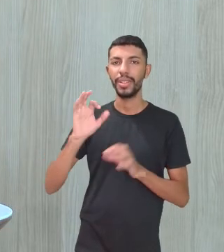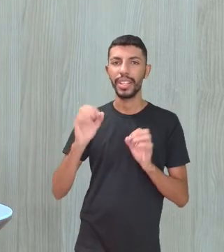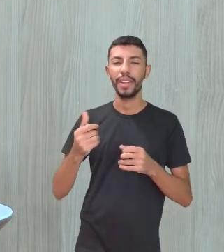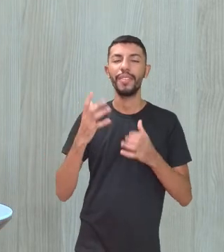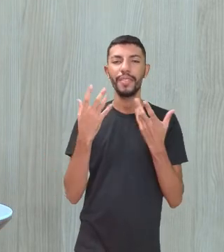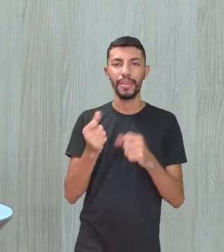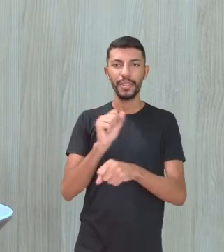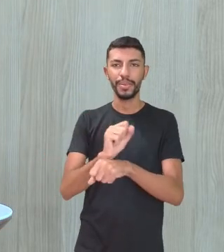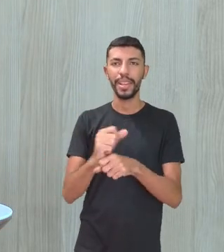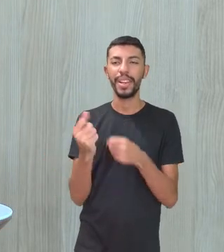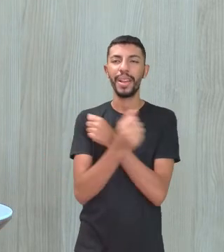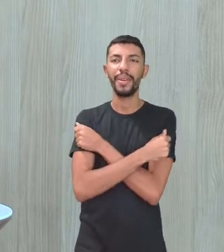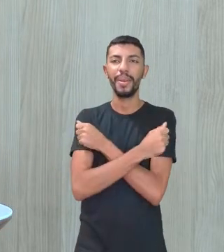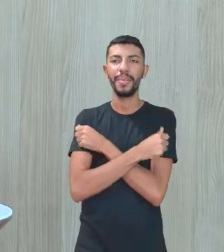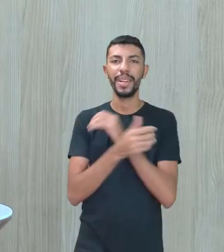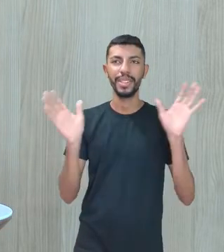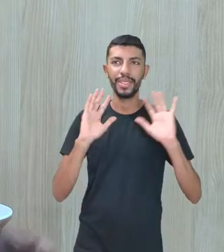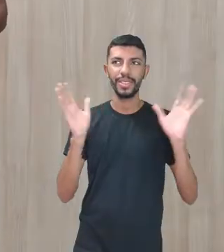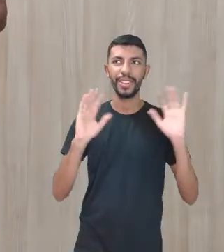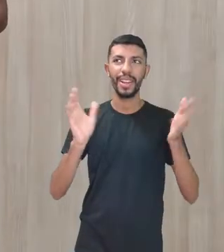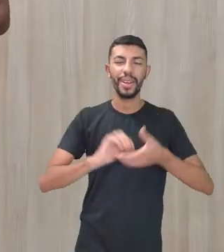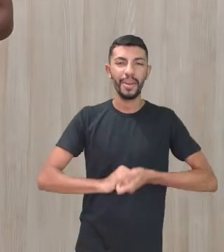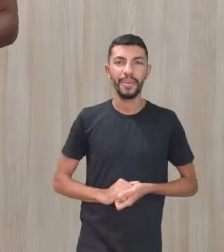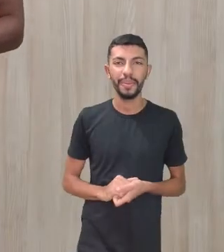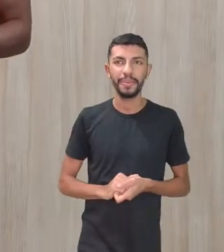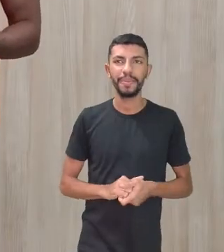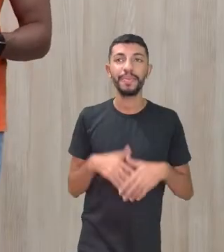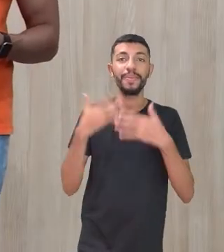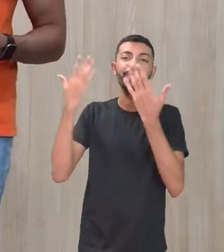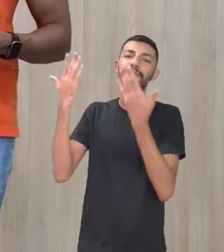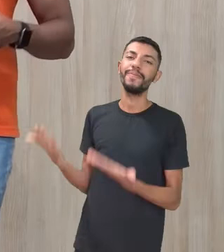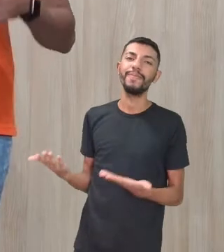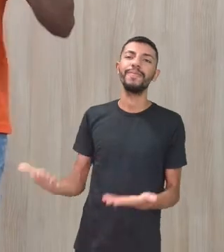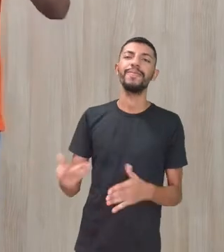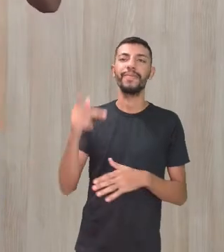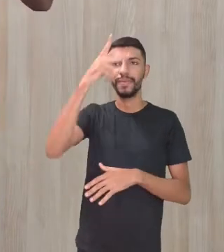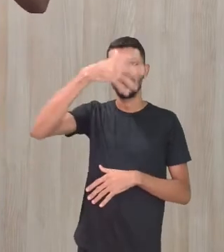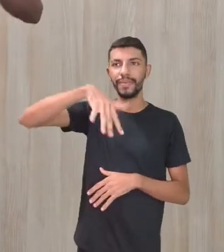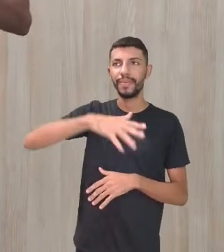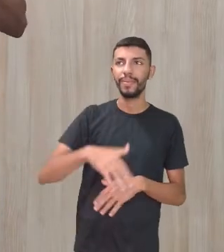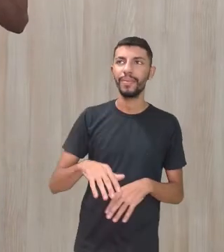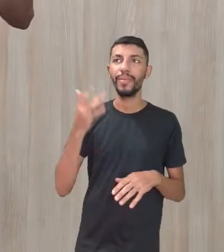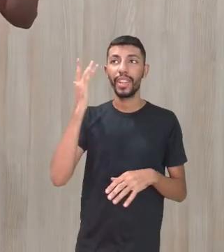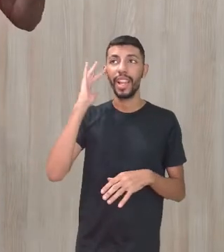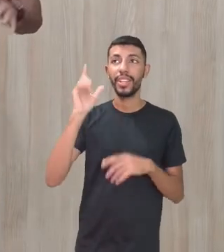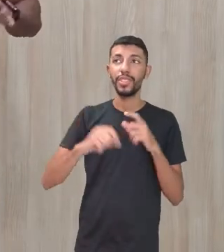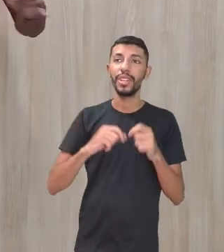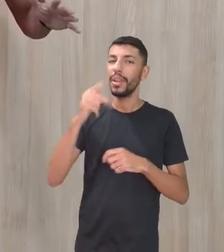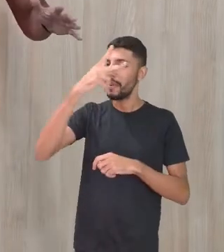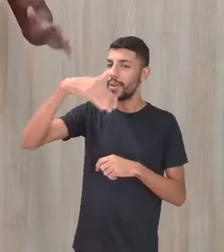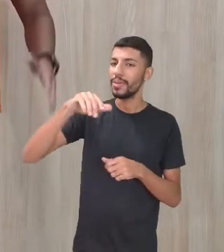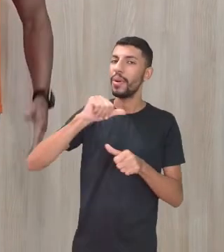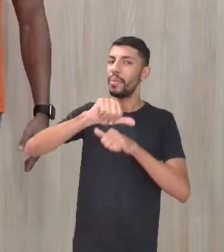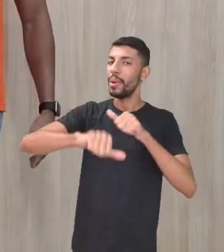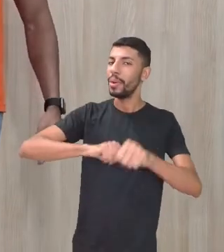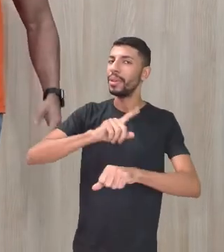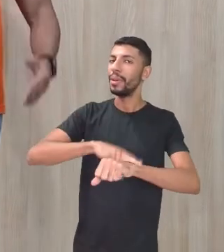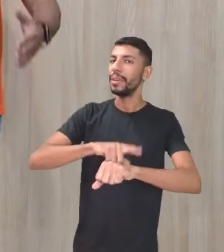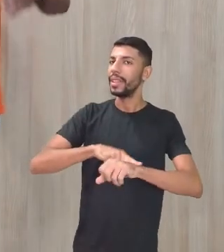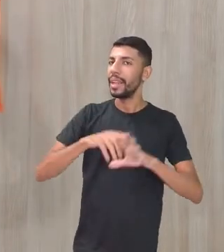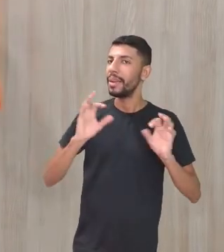Um abraço, tchau. É isso, pessoal. Eu acho que o pessoal aí adiantou o tempo, fez alguma coisa,